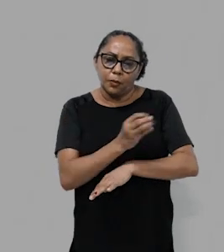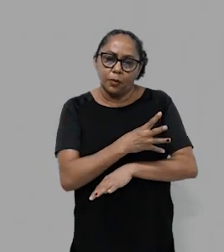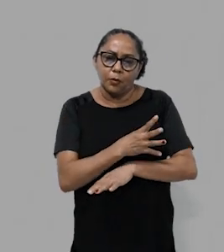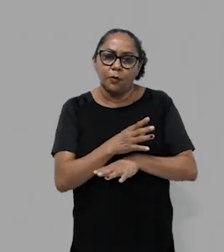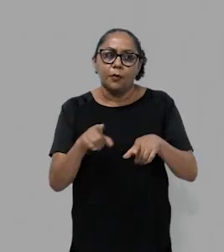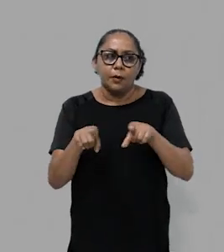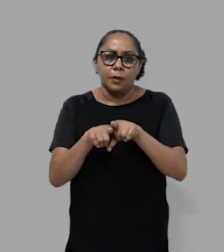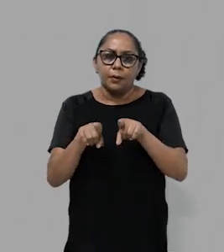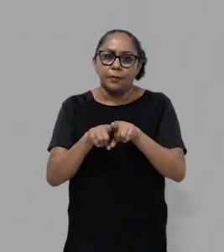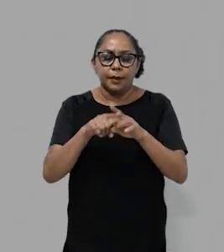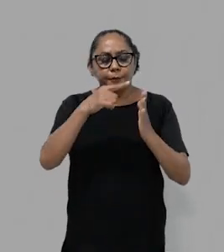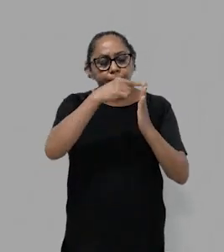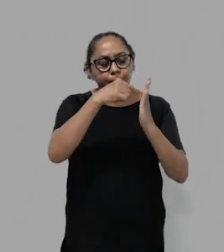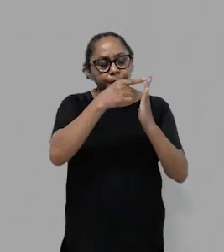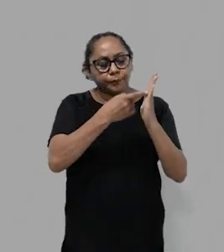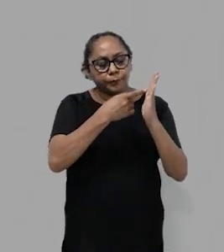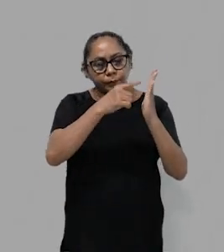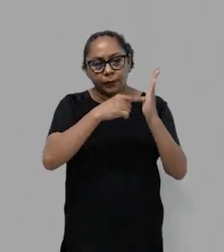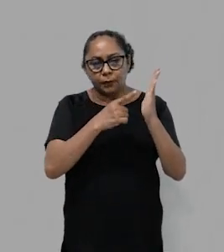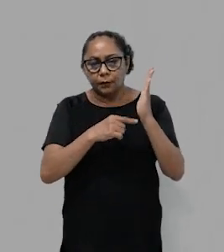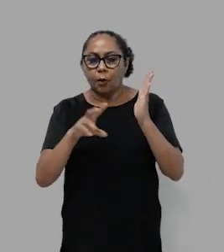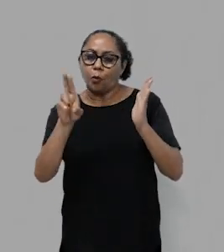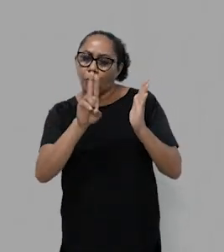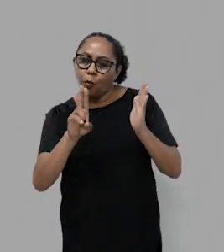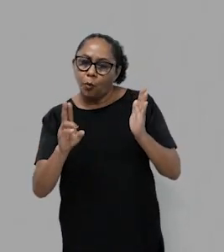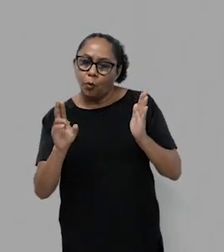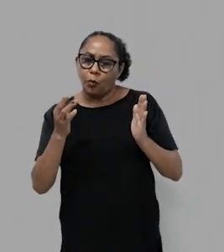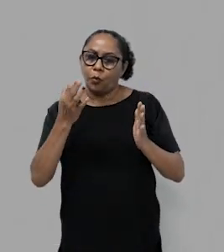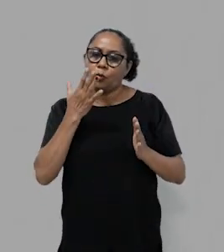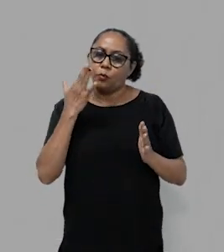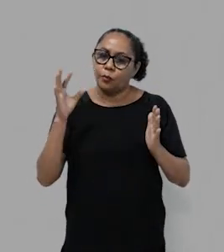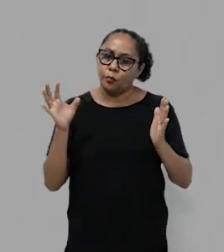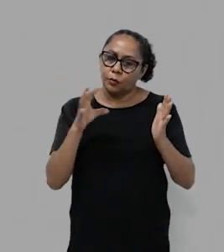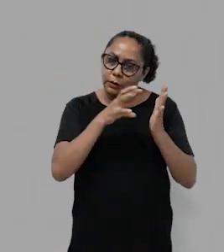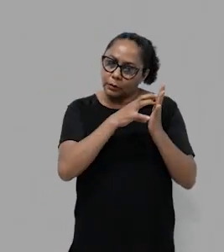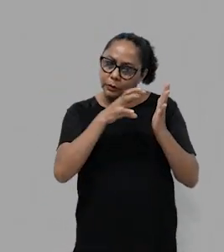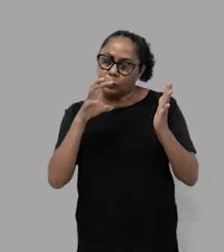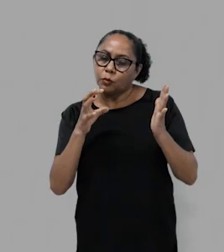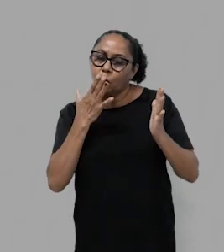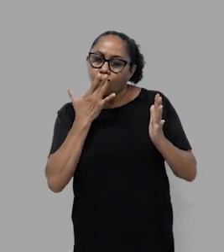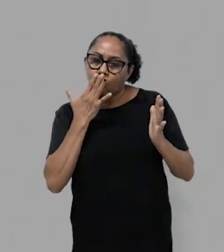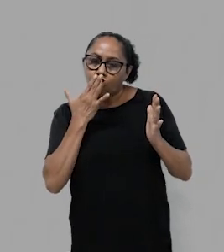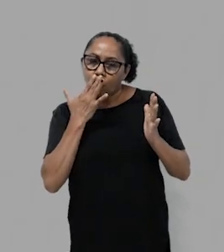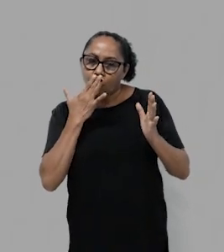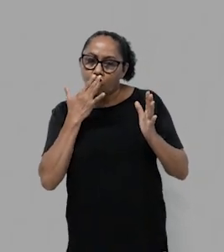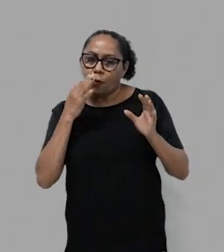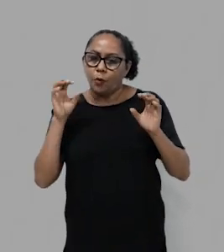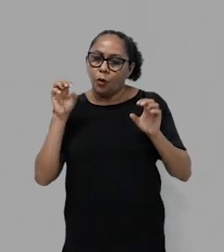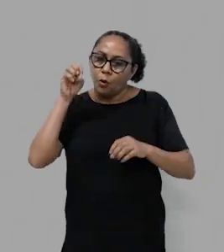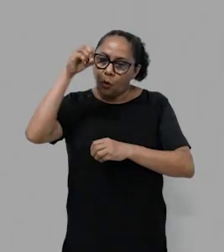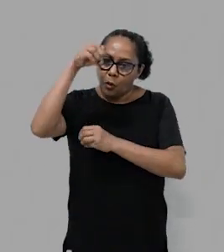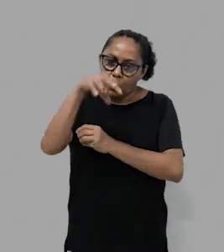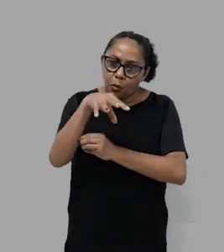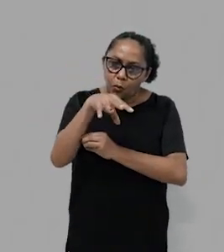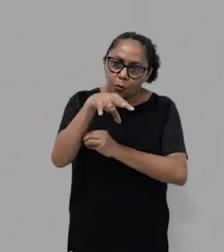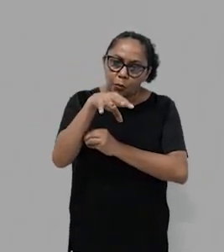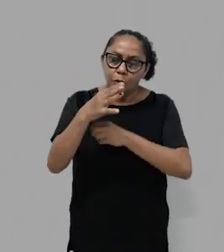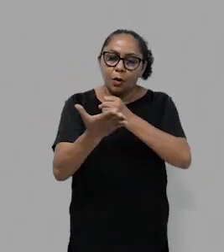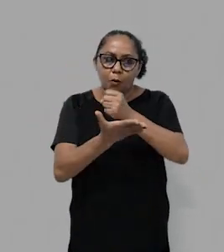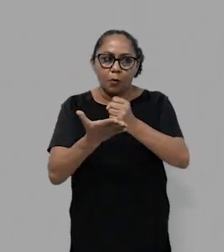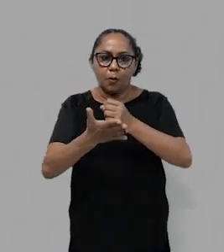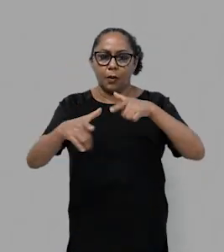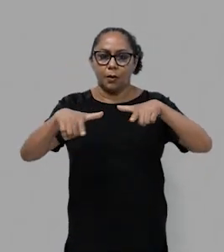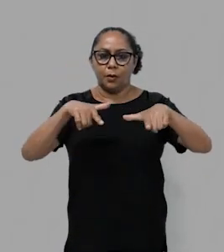como o impressionismo, eles usam cor, luz como base do trabalho, né? Professor, o que os quadros dos